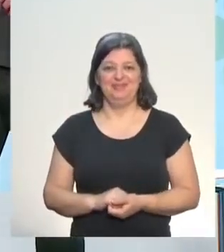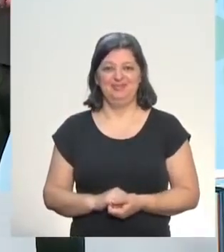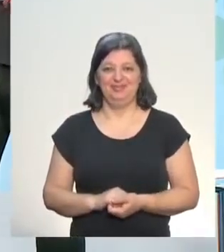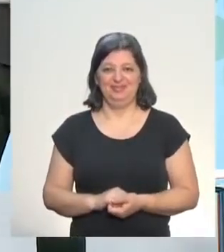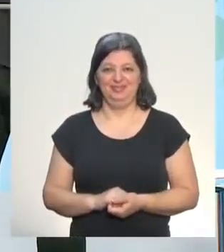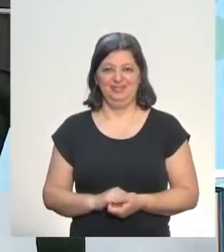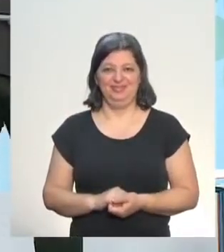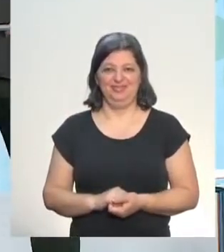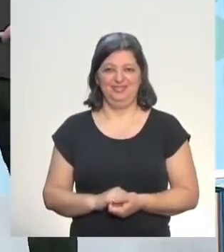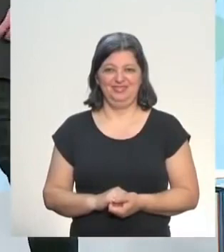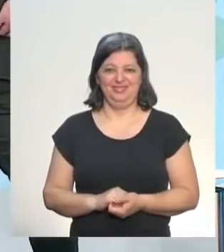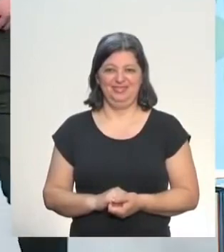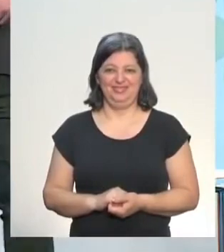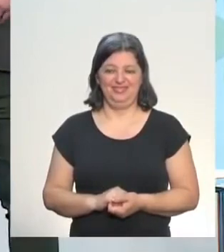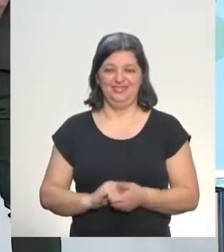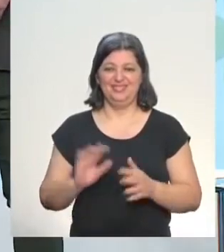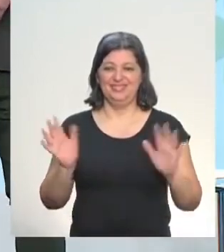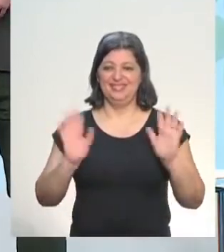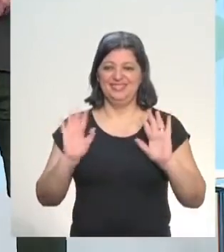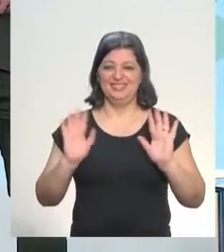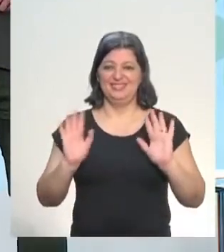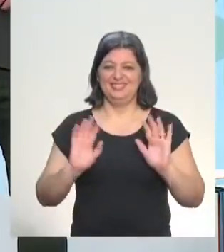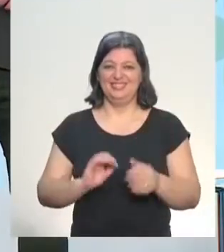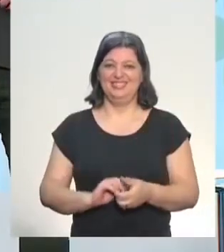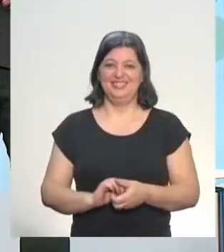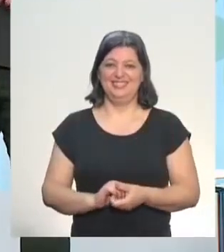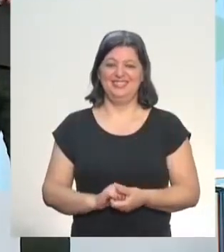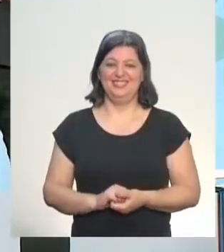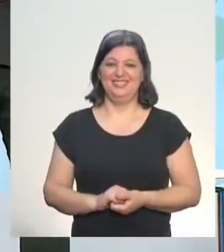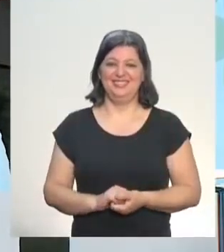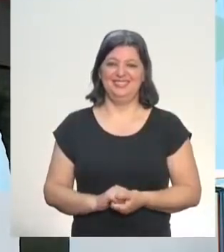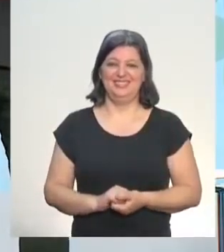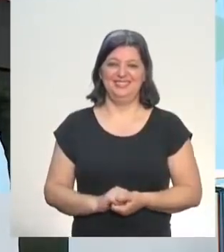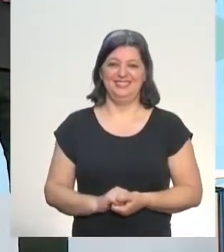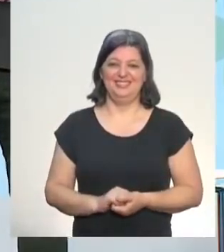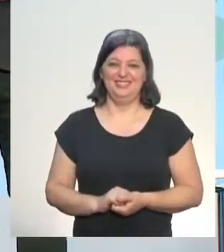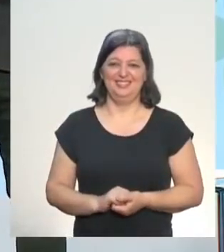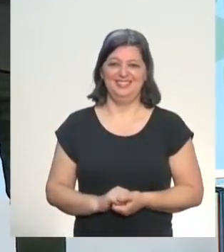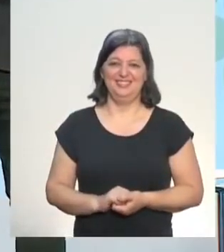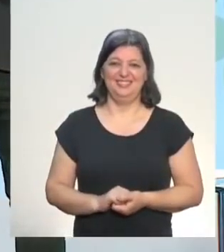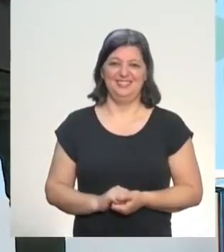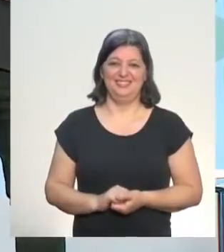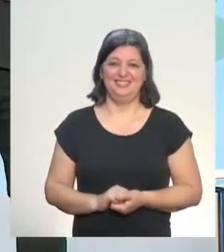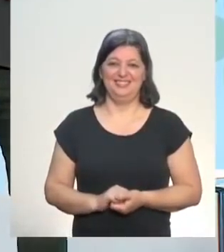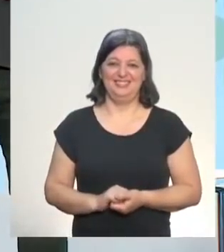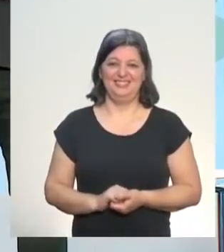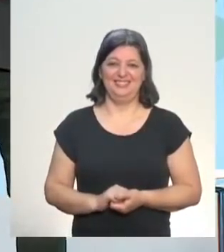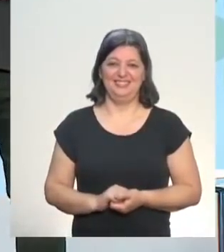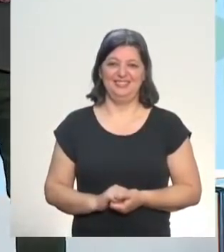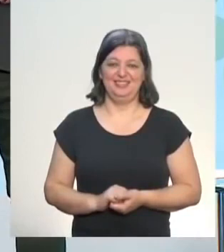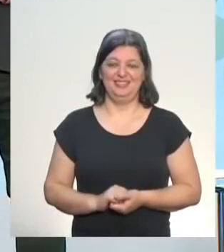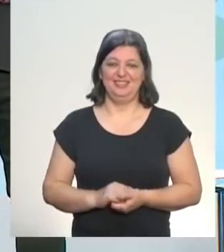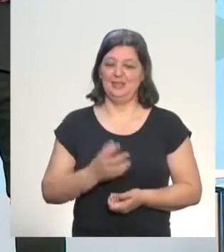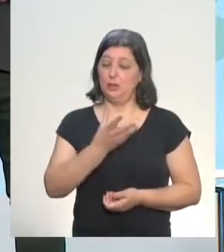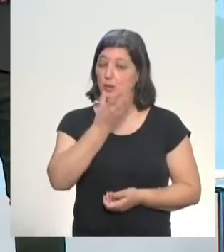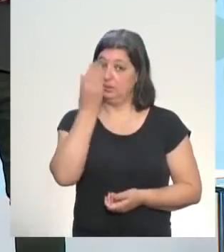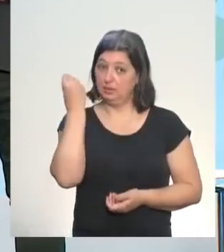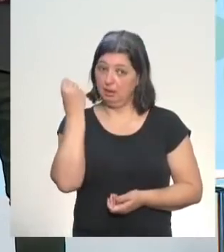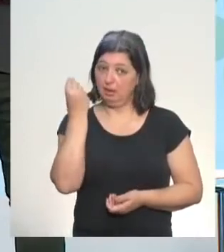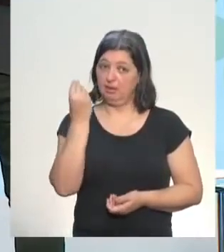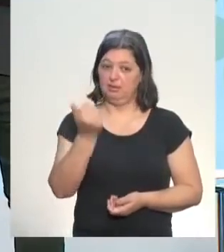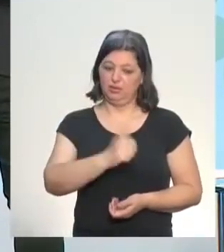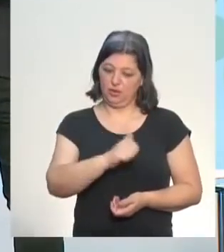Yep. Bye. See you, everybody. Don't forget to See you. answer the survey. Não se esqueçam aí de escrever